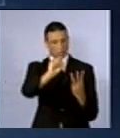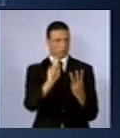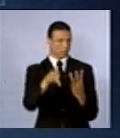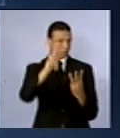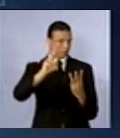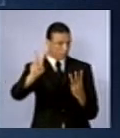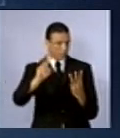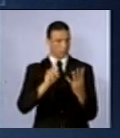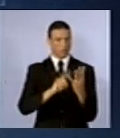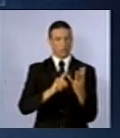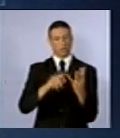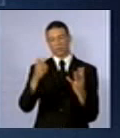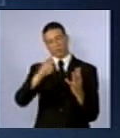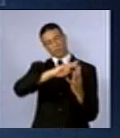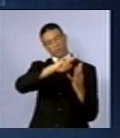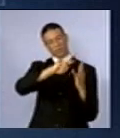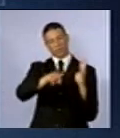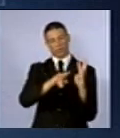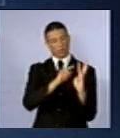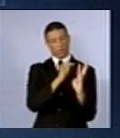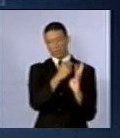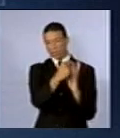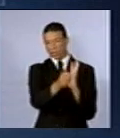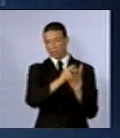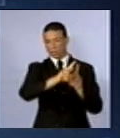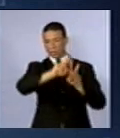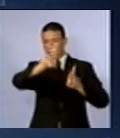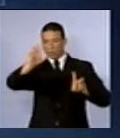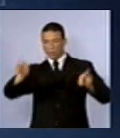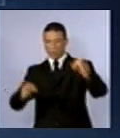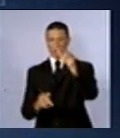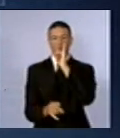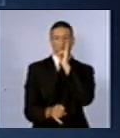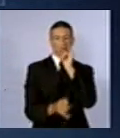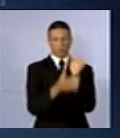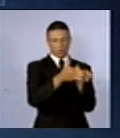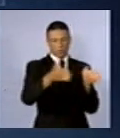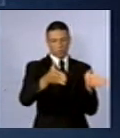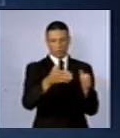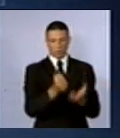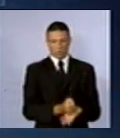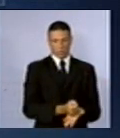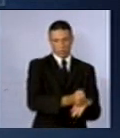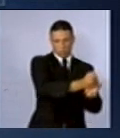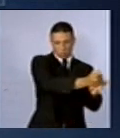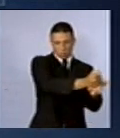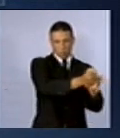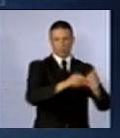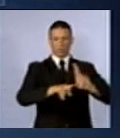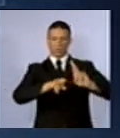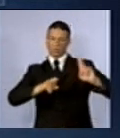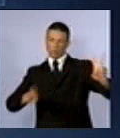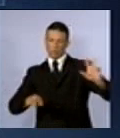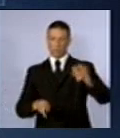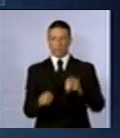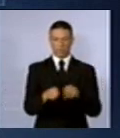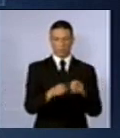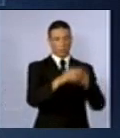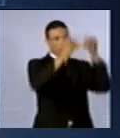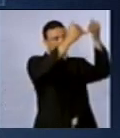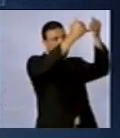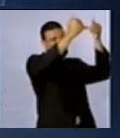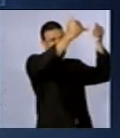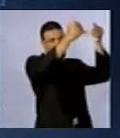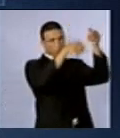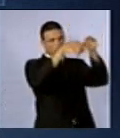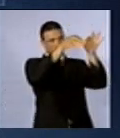88 kV, podendo-se notar a diferença de magnitude no tamanho dos suportes, não só com relação às distâncias do cabo em relação